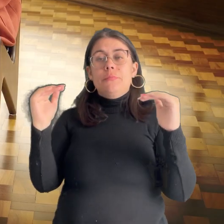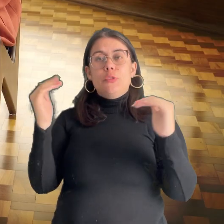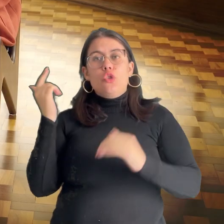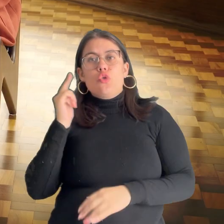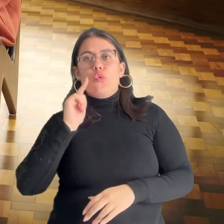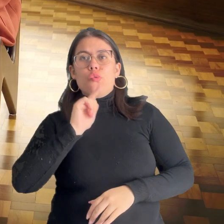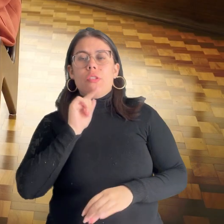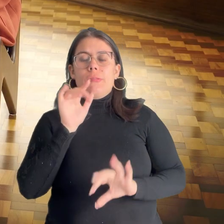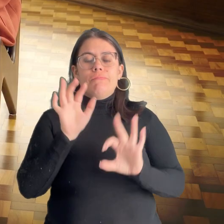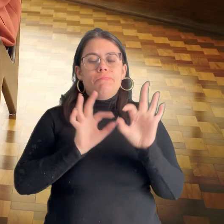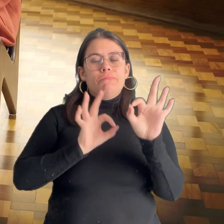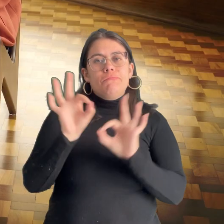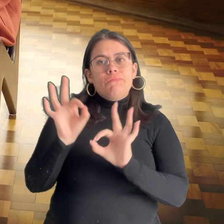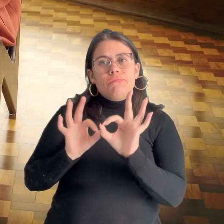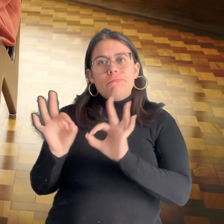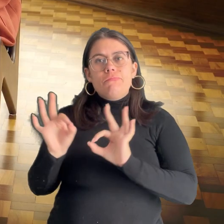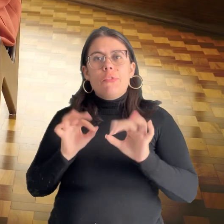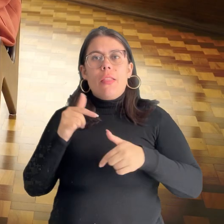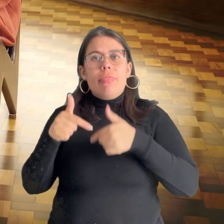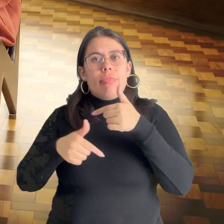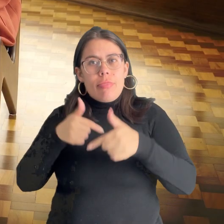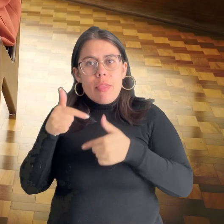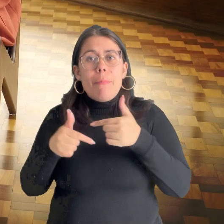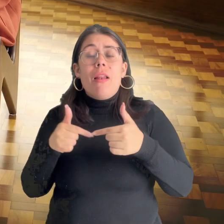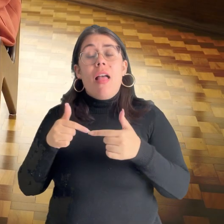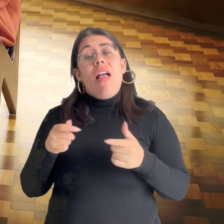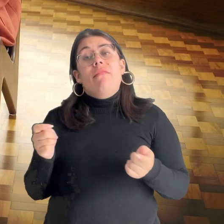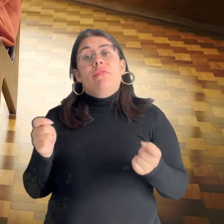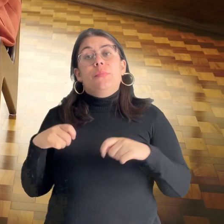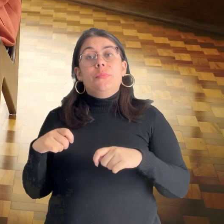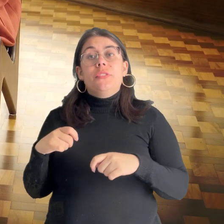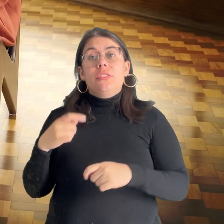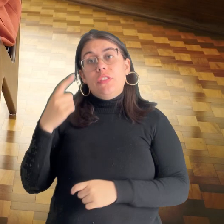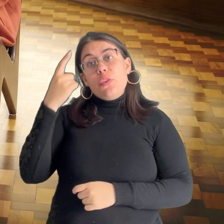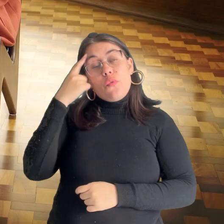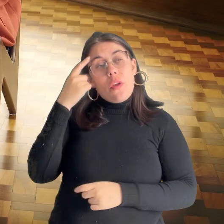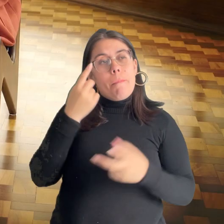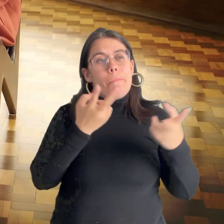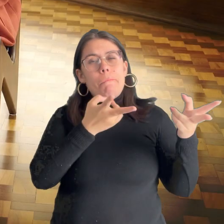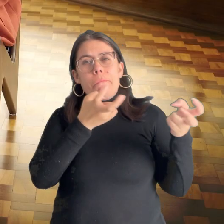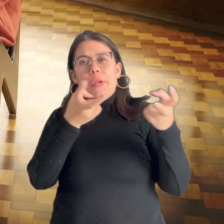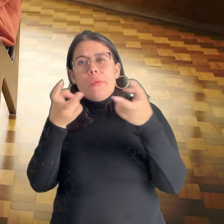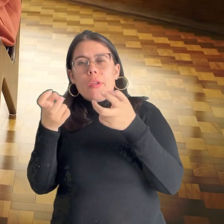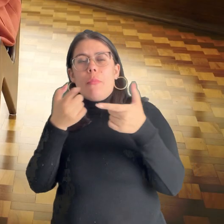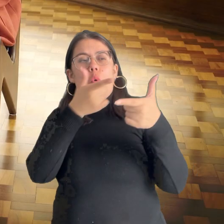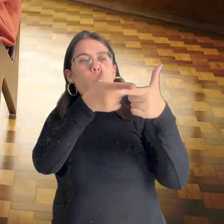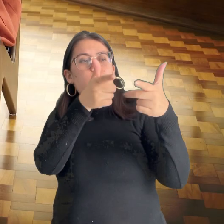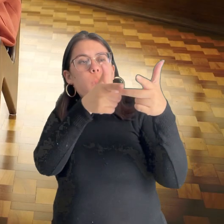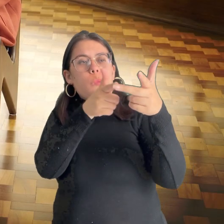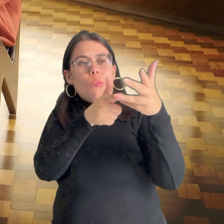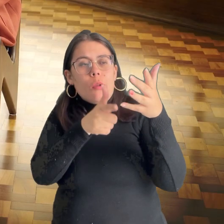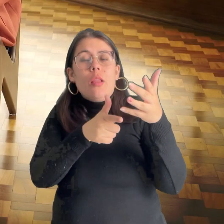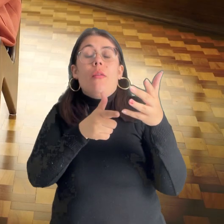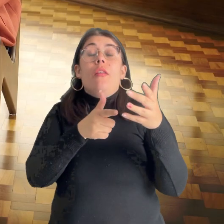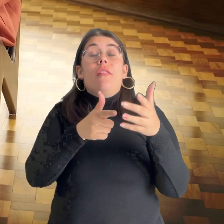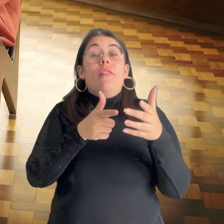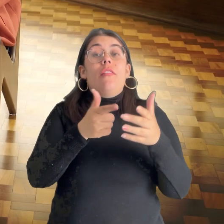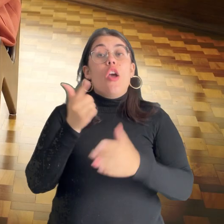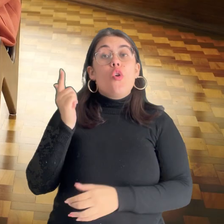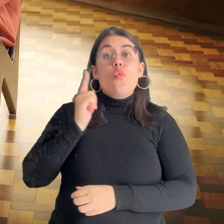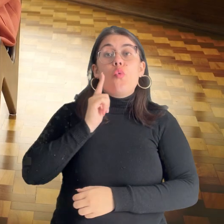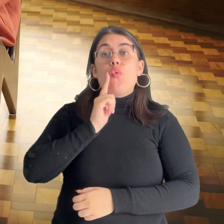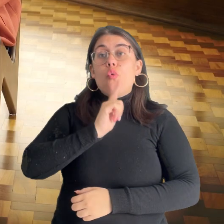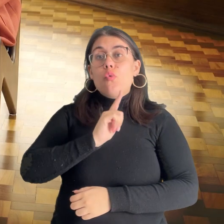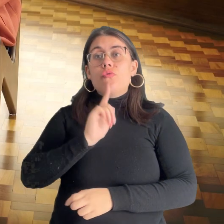trabalharmos. E aí foi possível começar a descobrir as patologias e a fazer paulatinamente o projeto